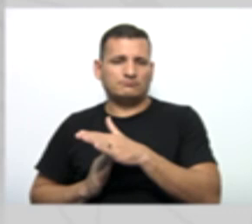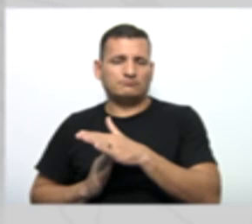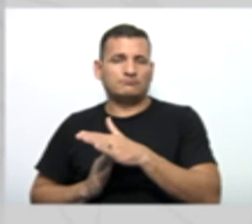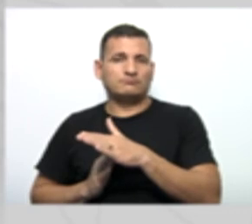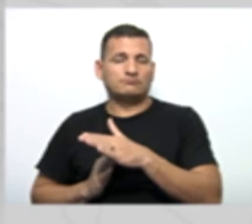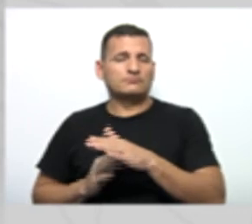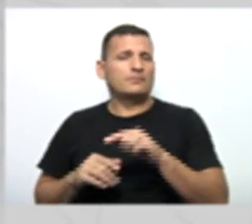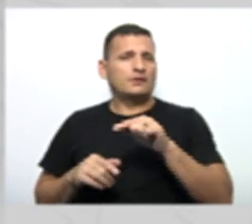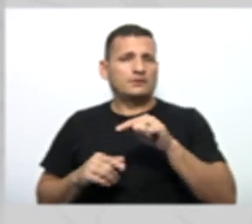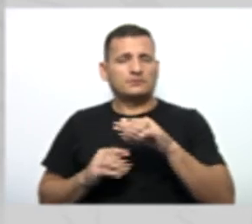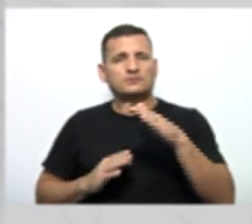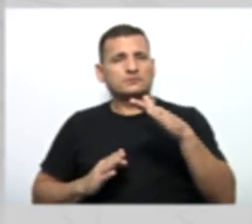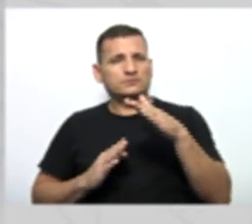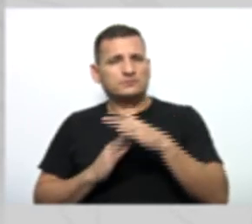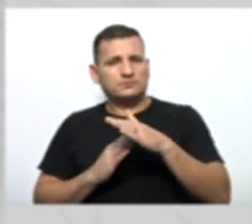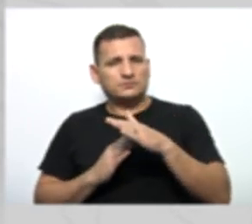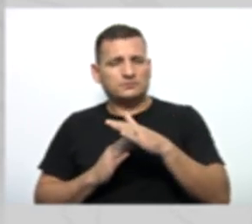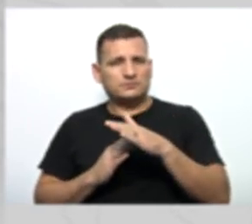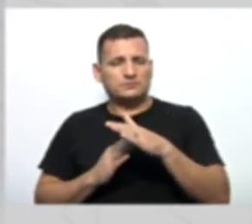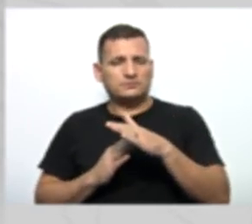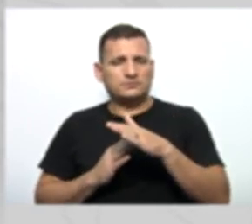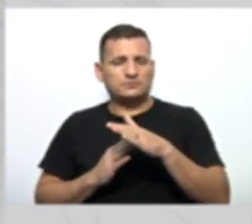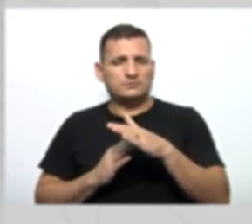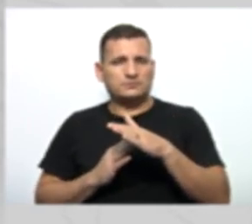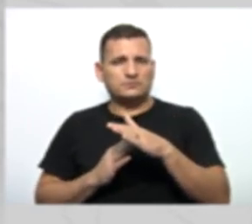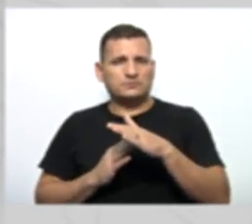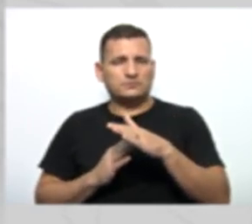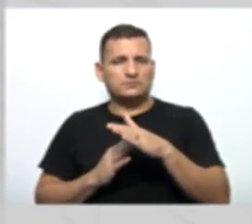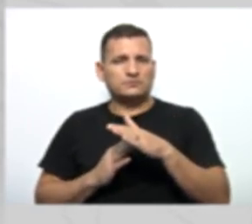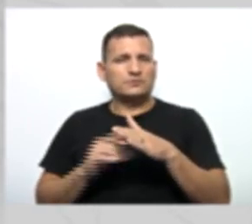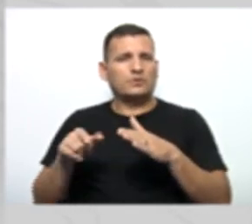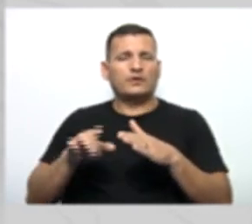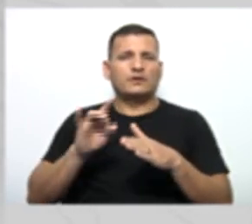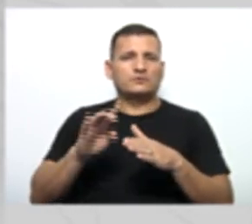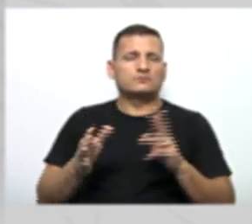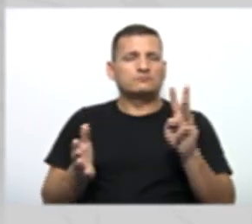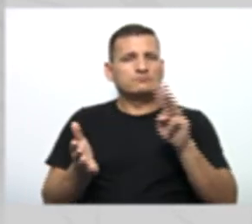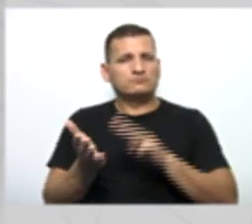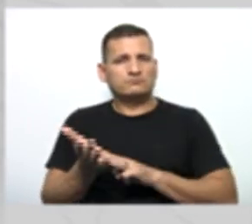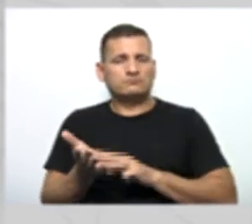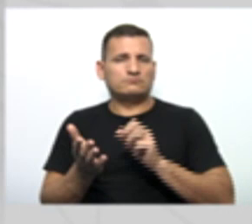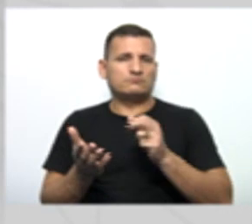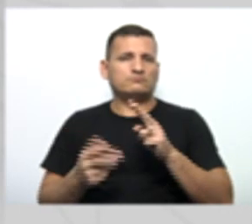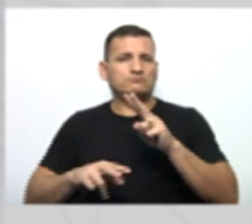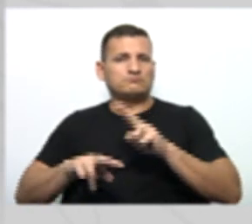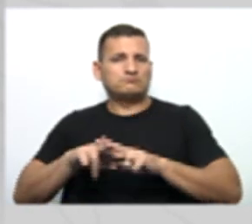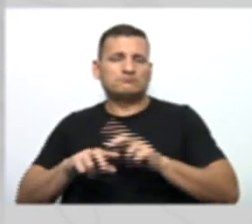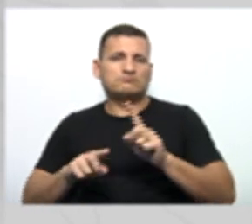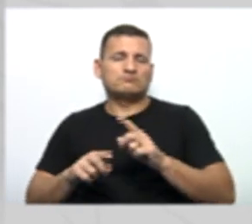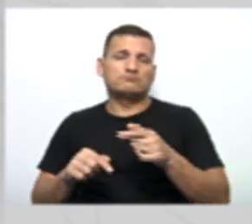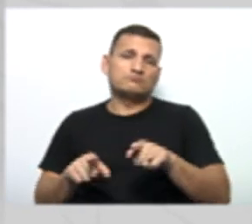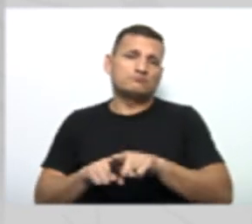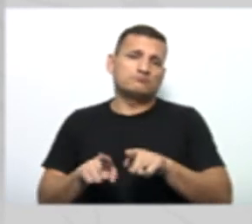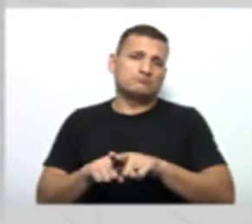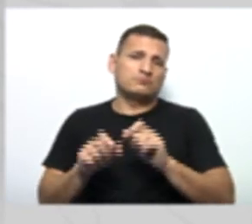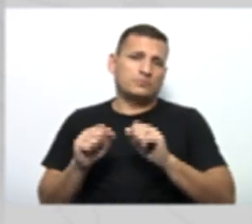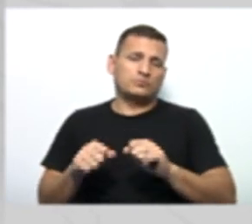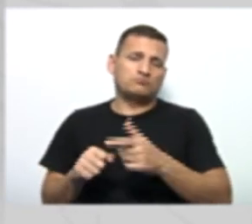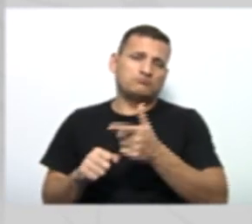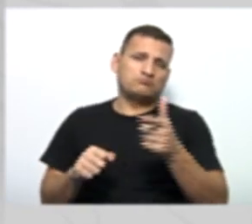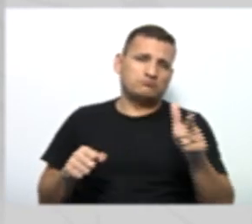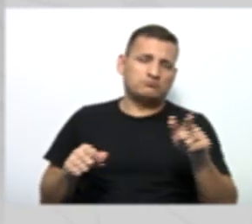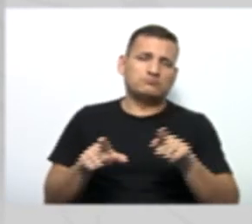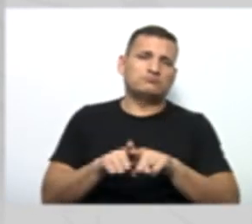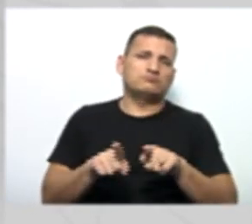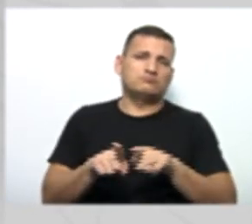Essa restrição não é vista somente como uma multa ou uma prisão. Pode ser vista também como outras ações, que nós